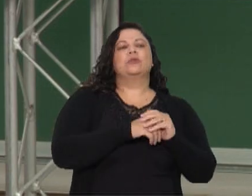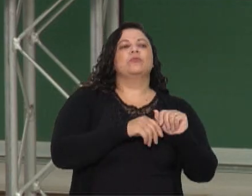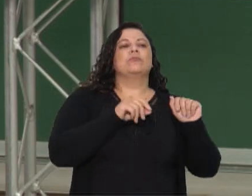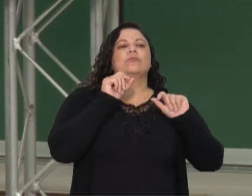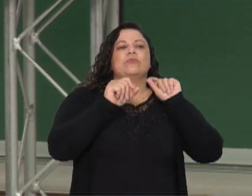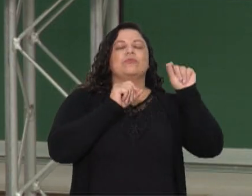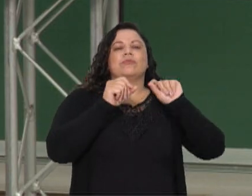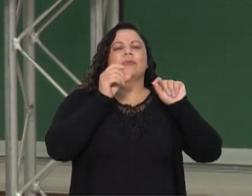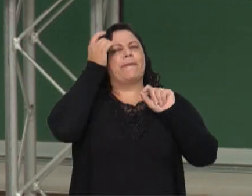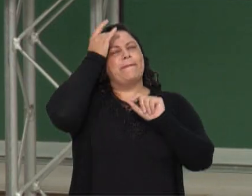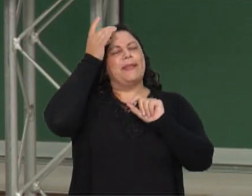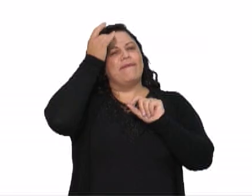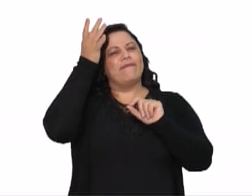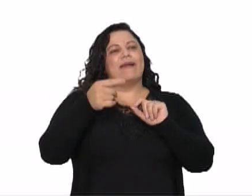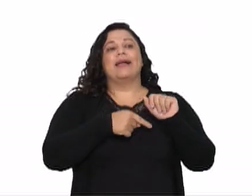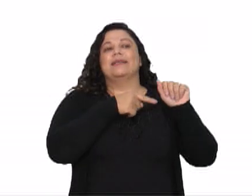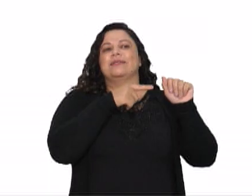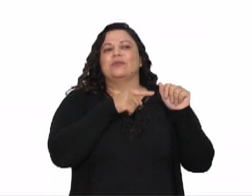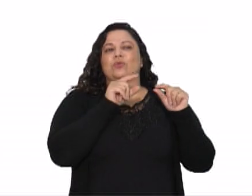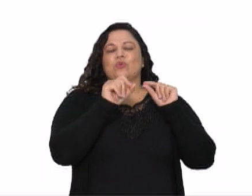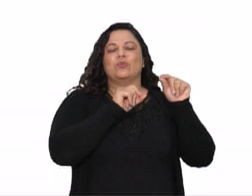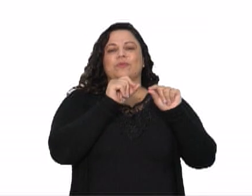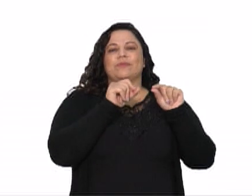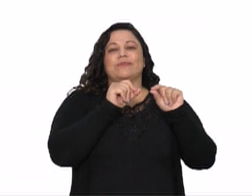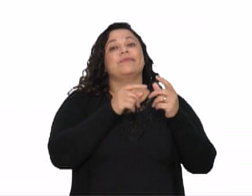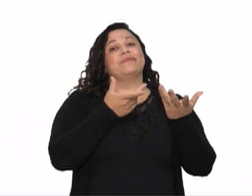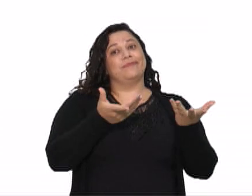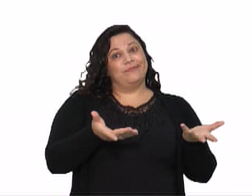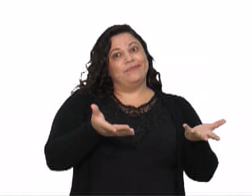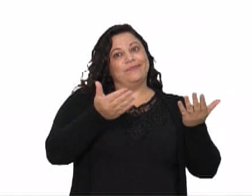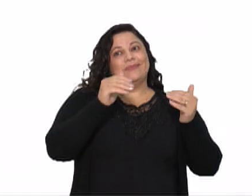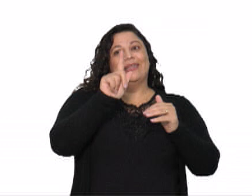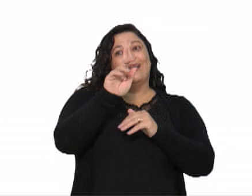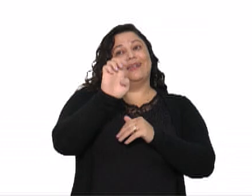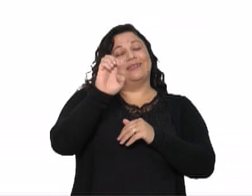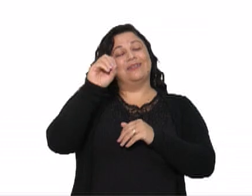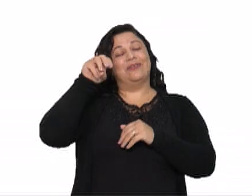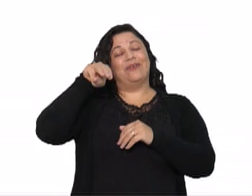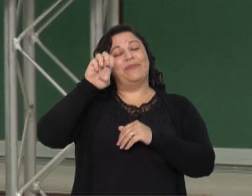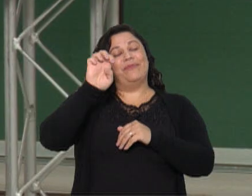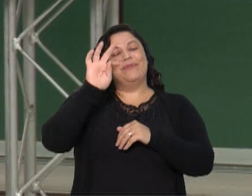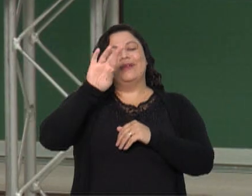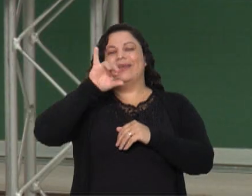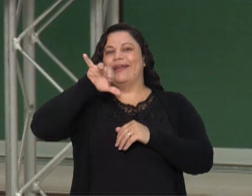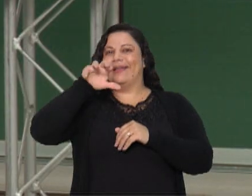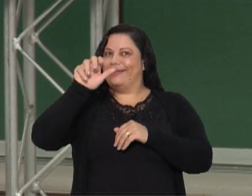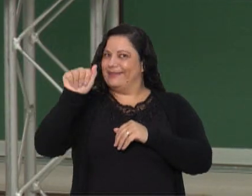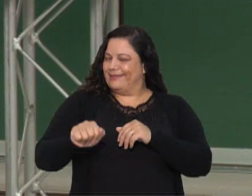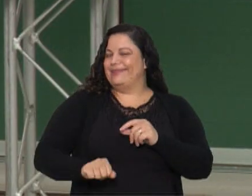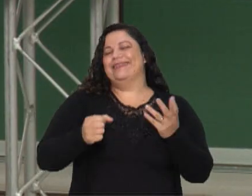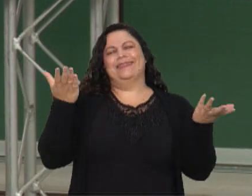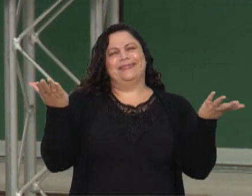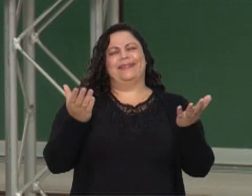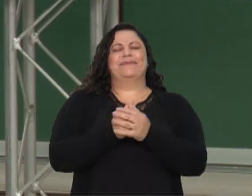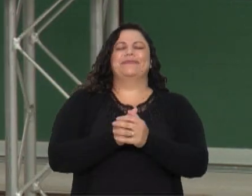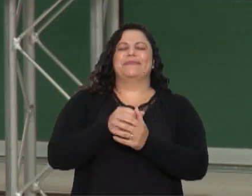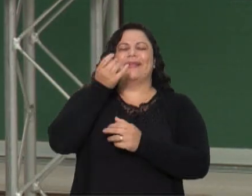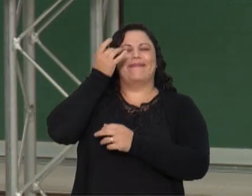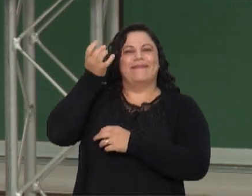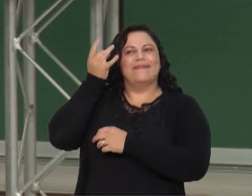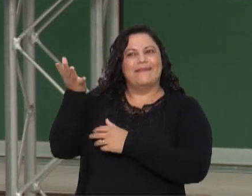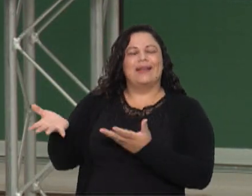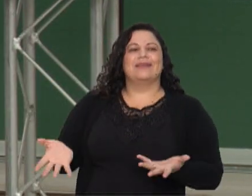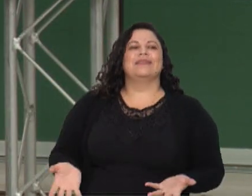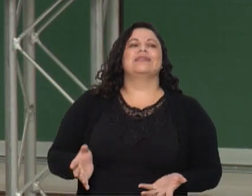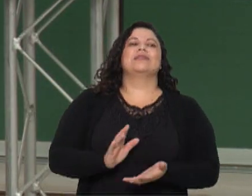geométricas? Super fácil. Formas geométricas, certo, pessoal? Bem tranquilinho, né? Muito bem. Vamos